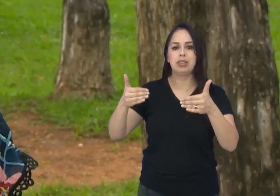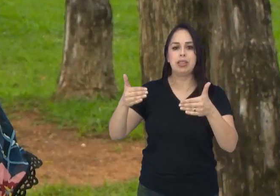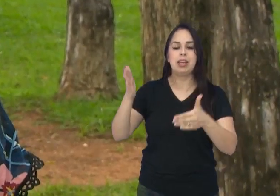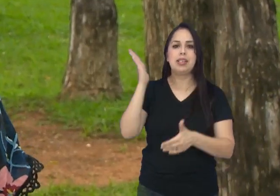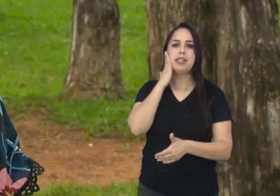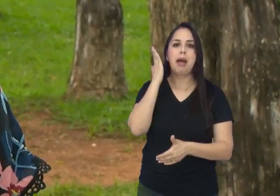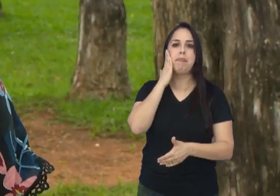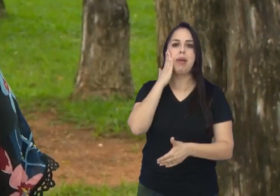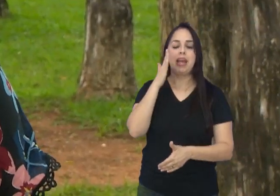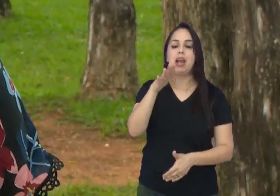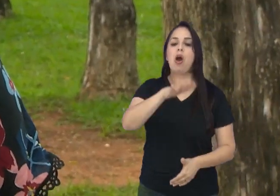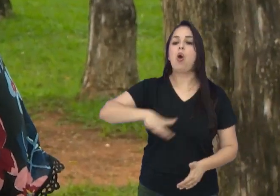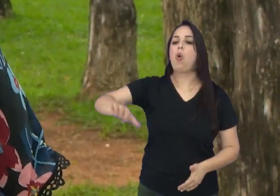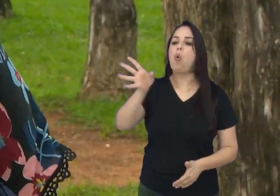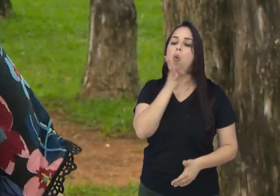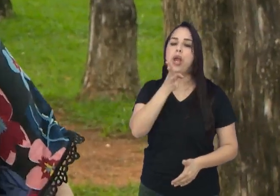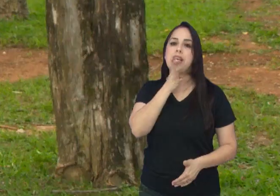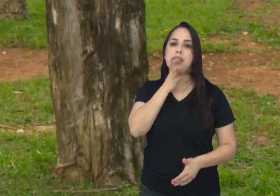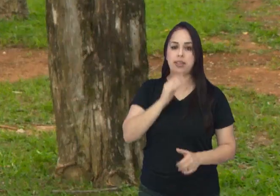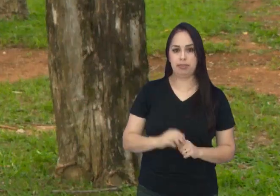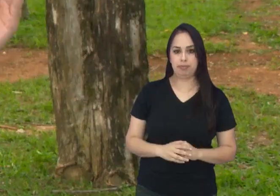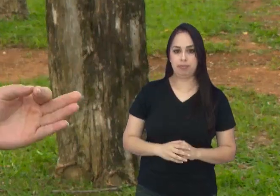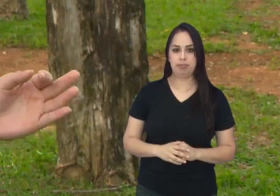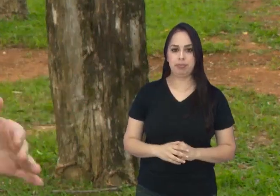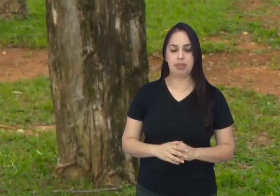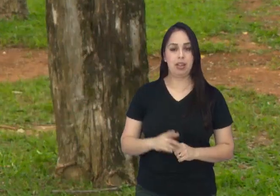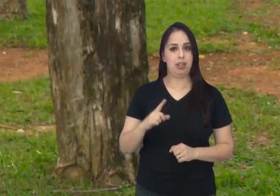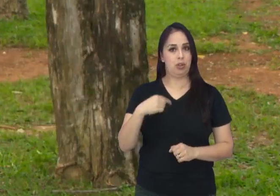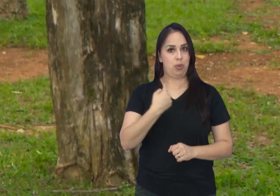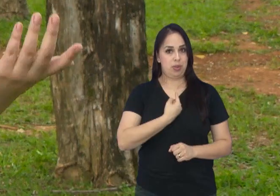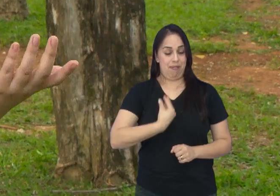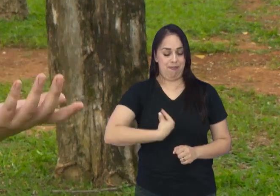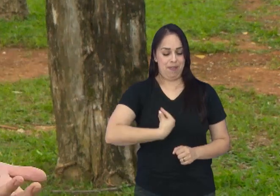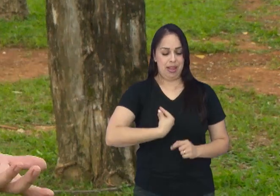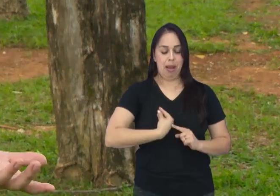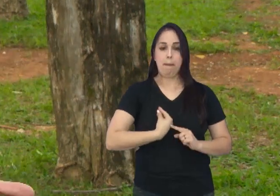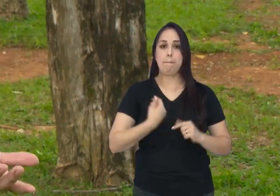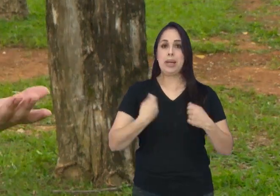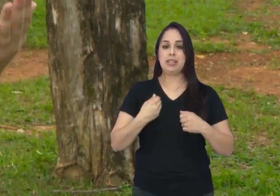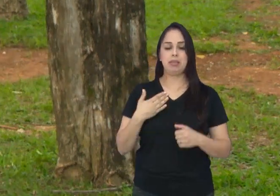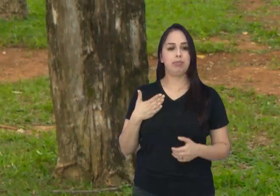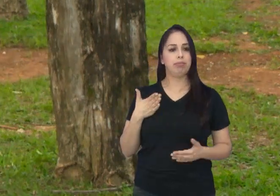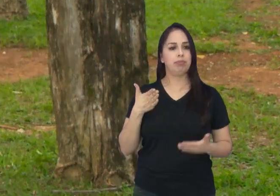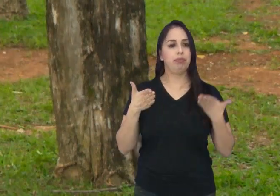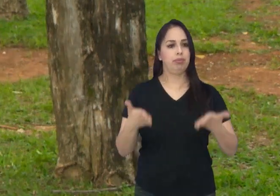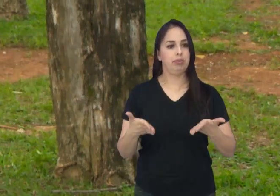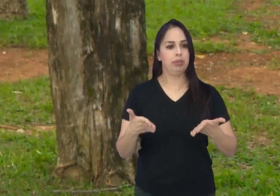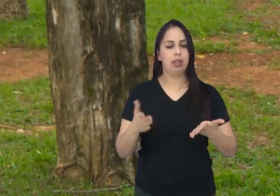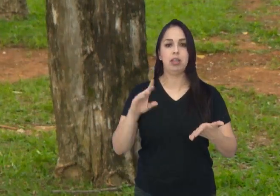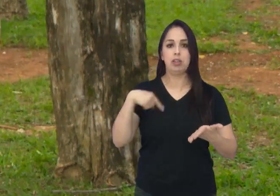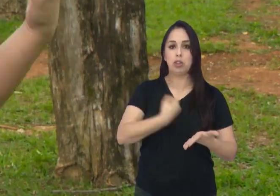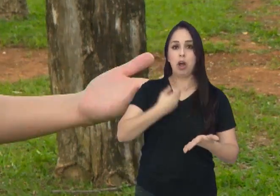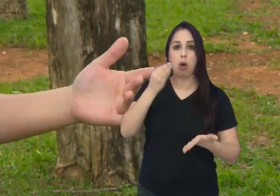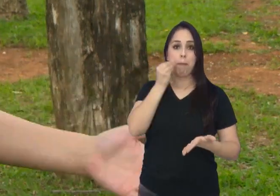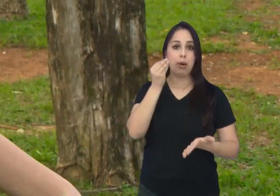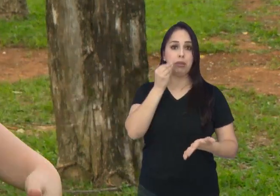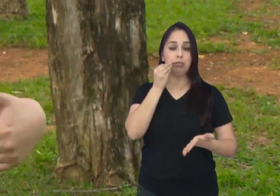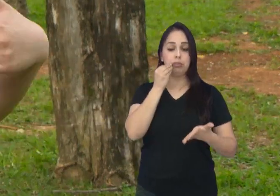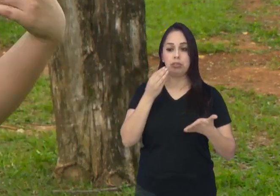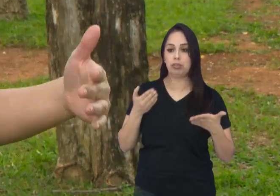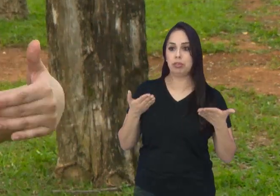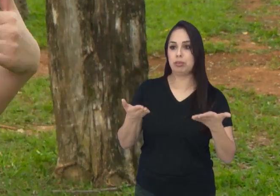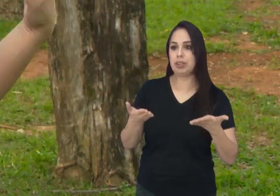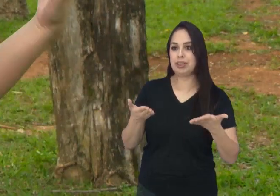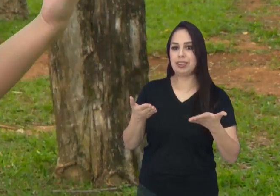sobre o espaço que se está inserido. Para a gente existir, a gente precisa ocupar espaços. Então, se a gente está tendo a oportunidade de ocupar essa